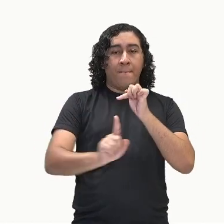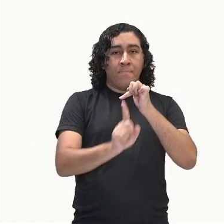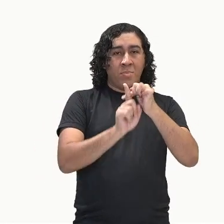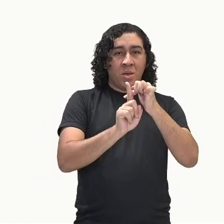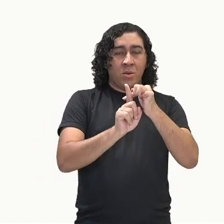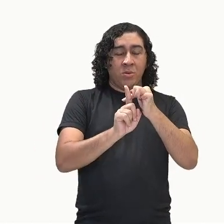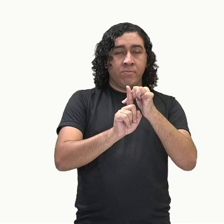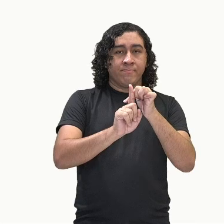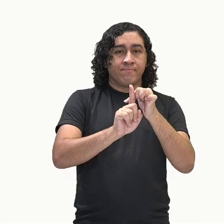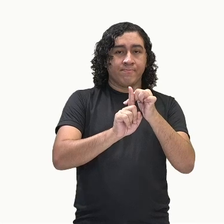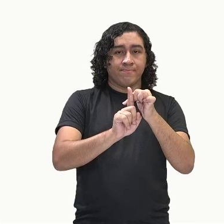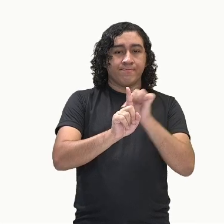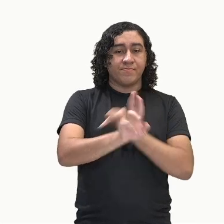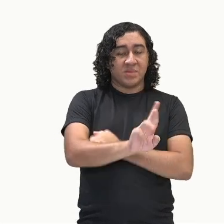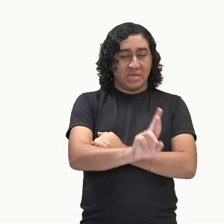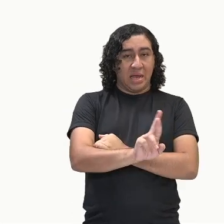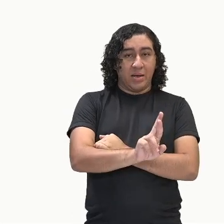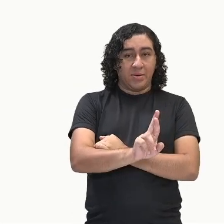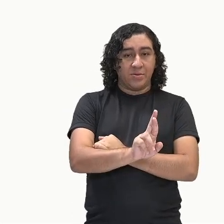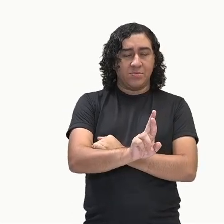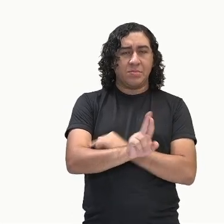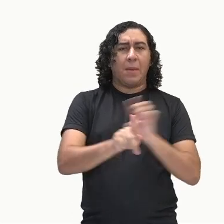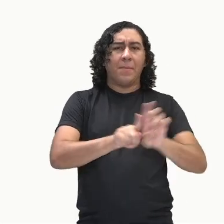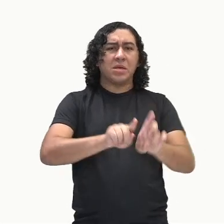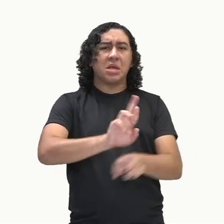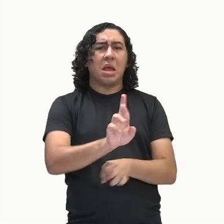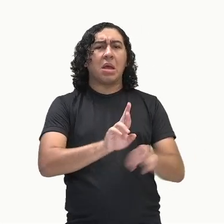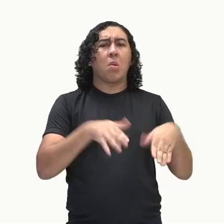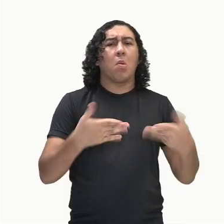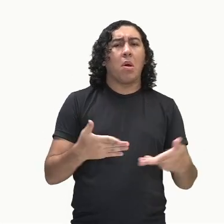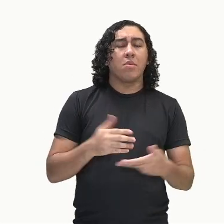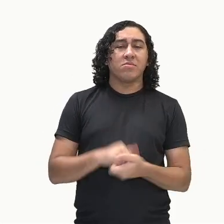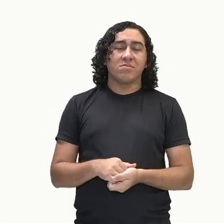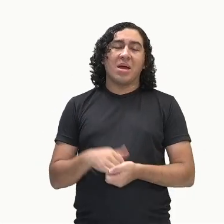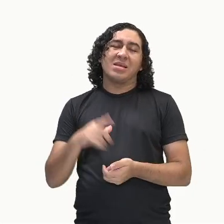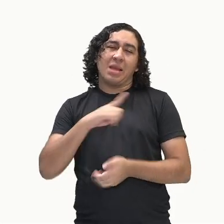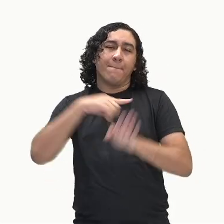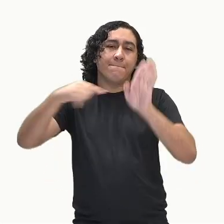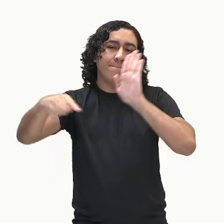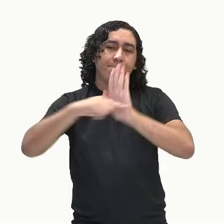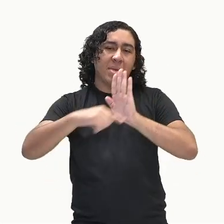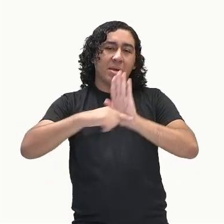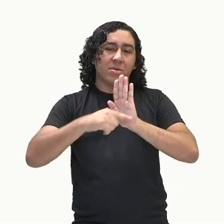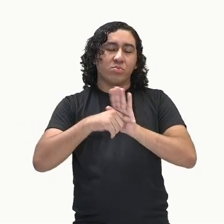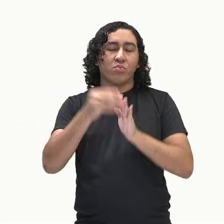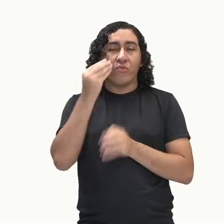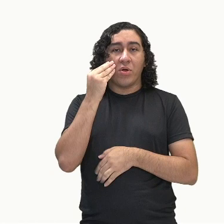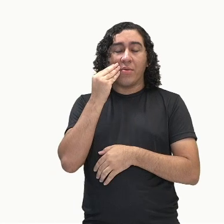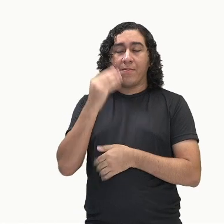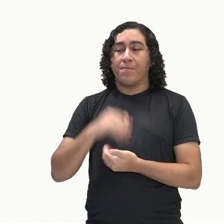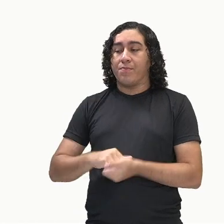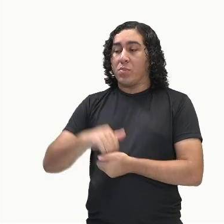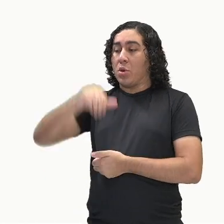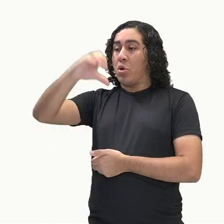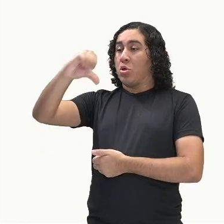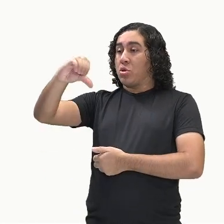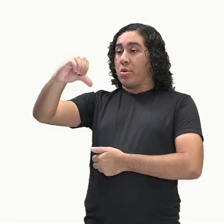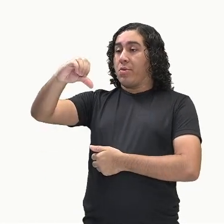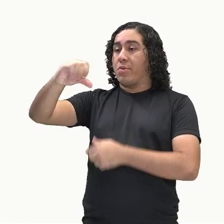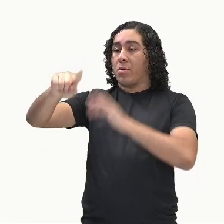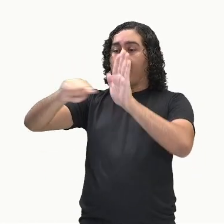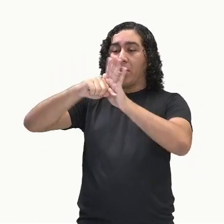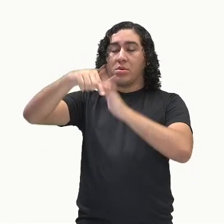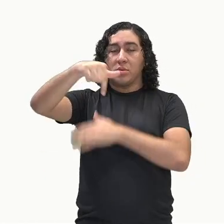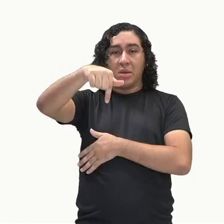Mais a minha razão. Mas quem é a razão? Aí você vai subtrair, ó. 9